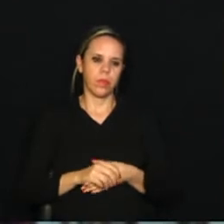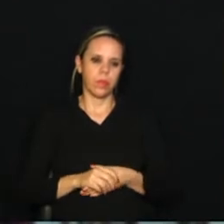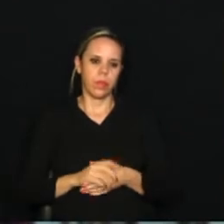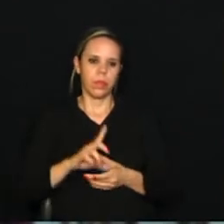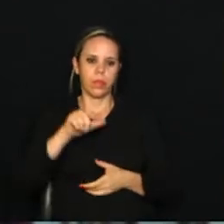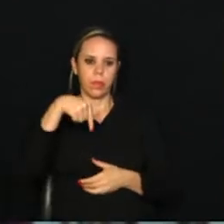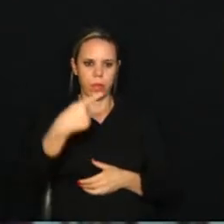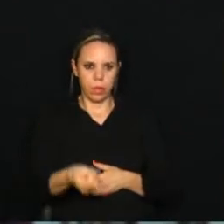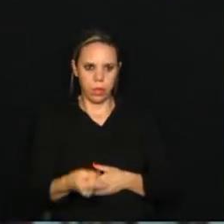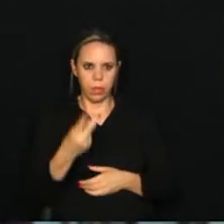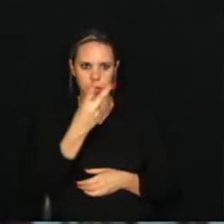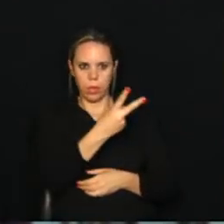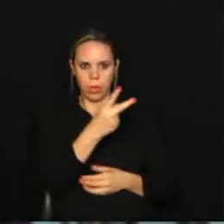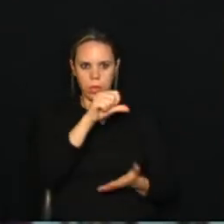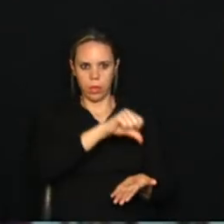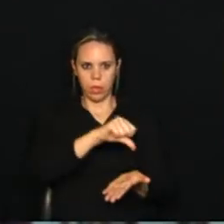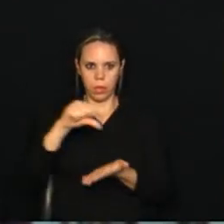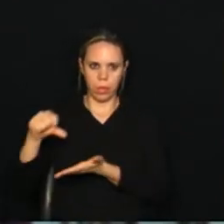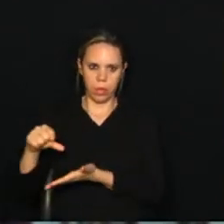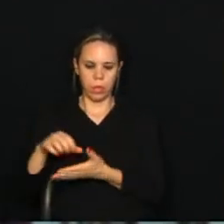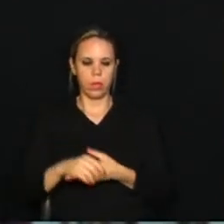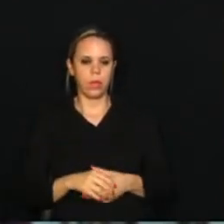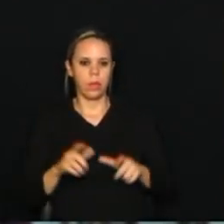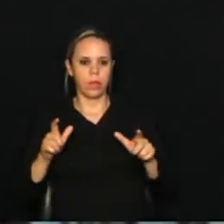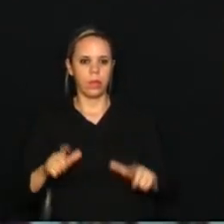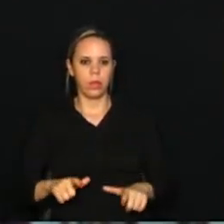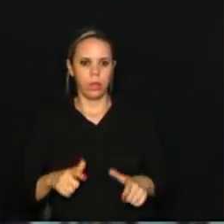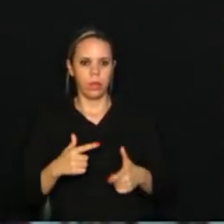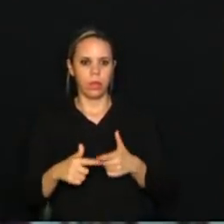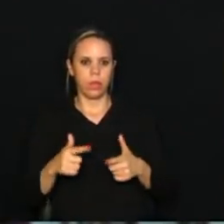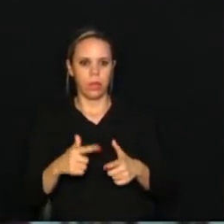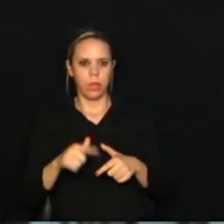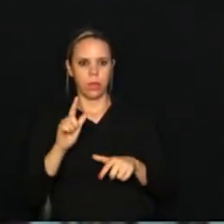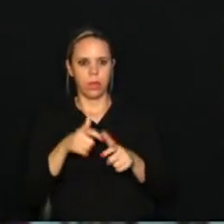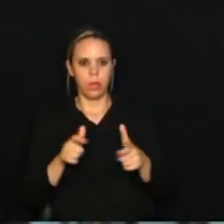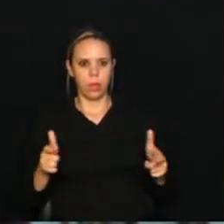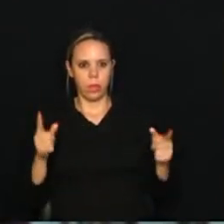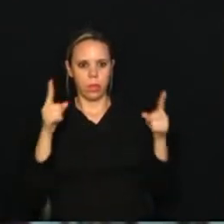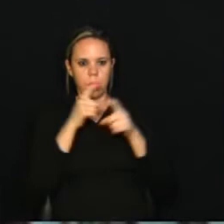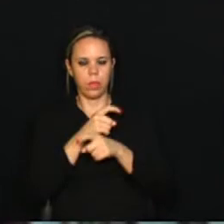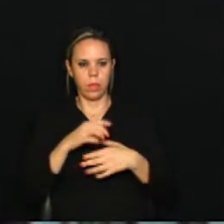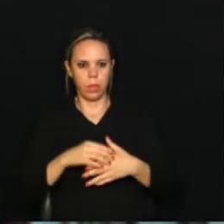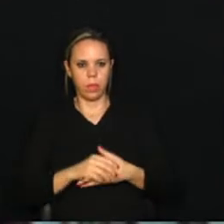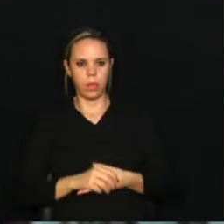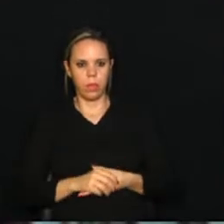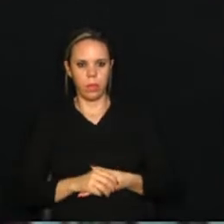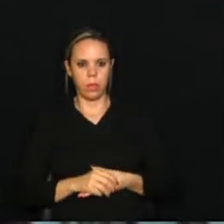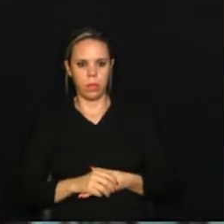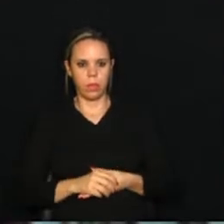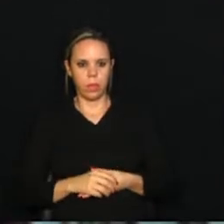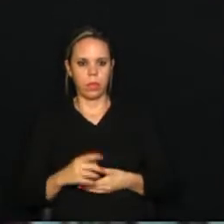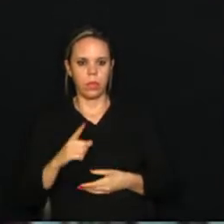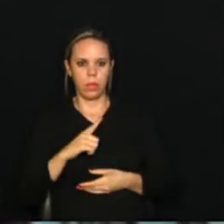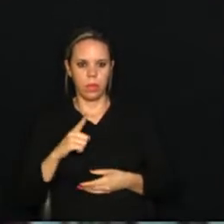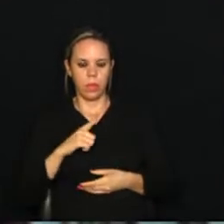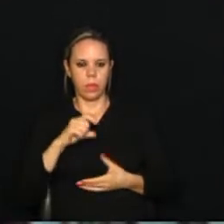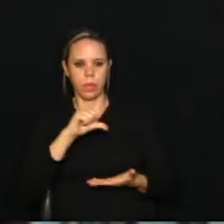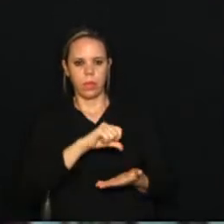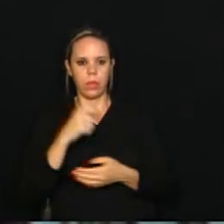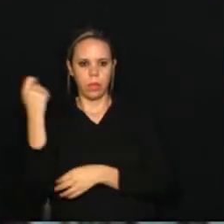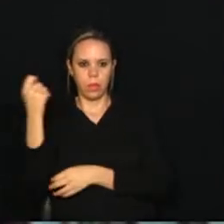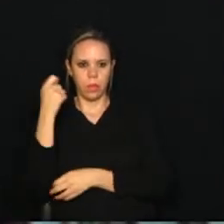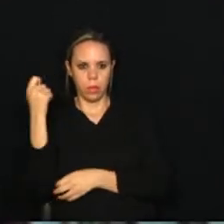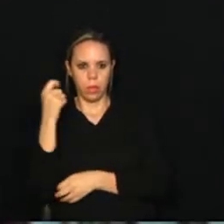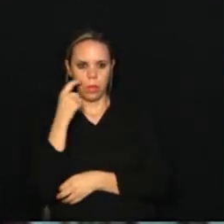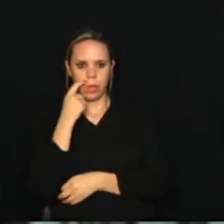Depois dessas duas regiões onde a situação é mais complicada, nós temos a região